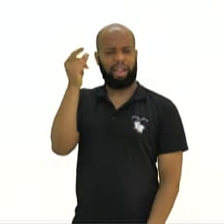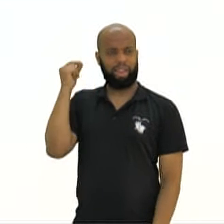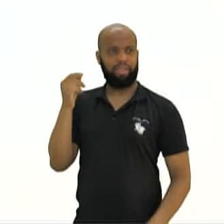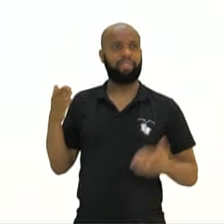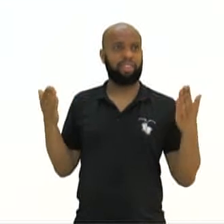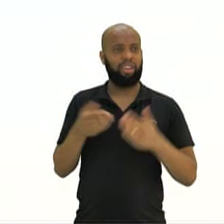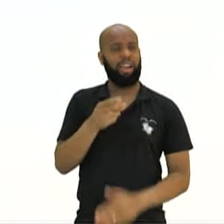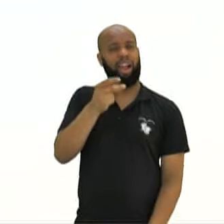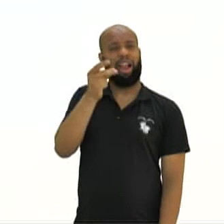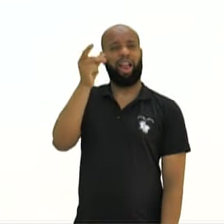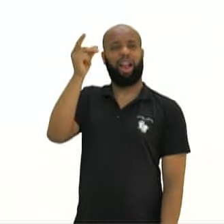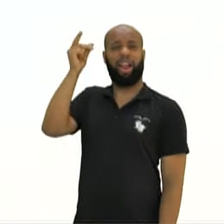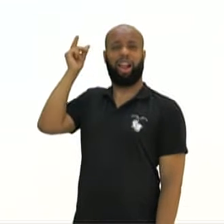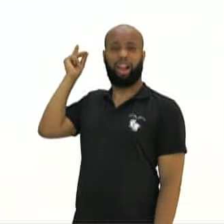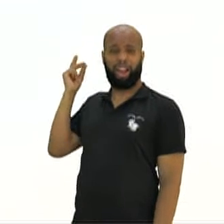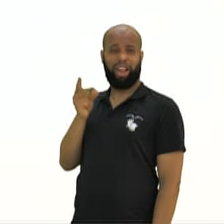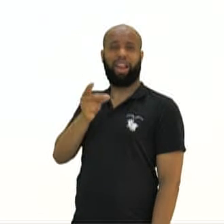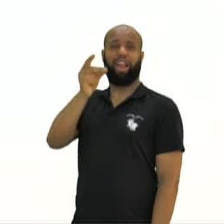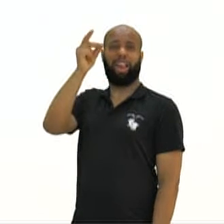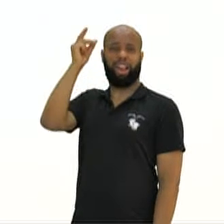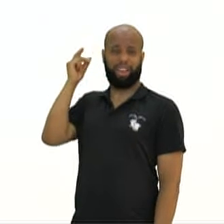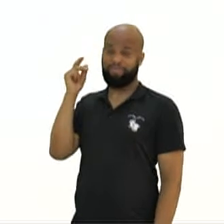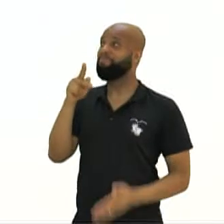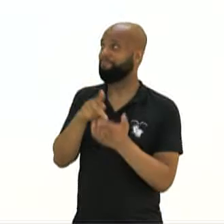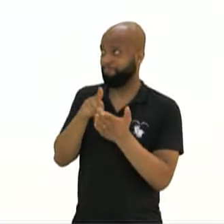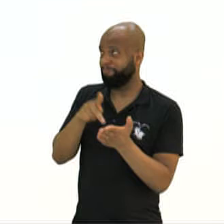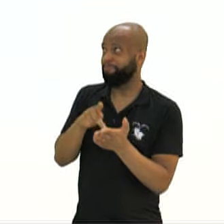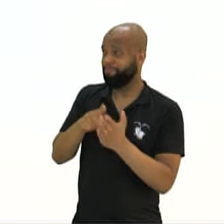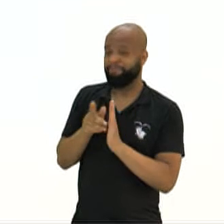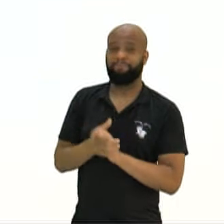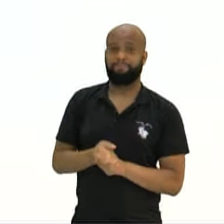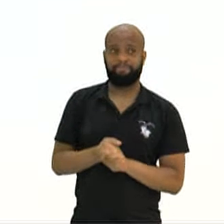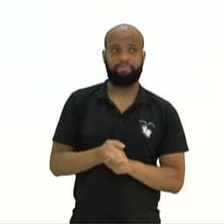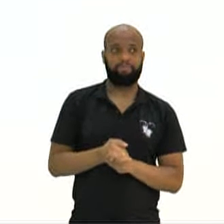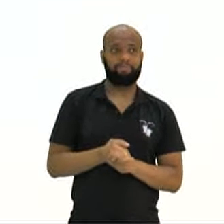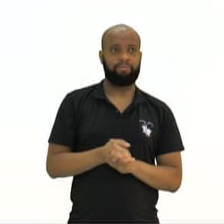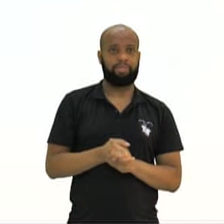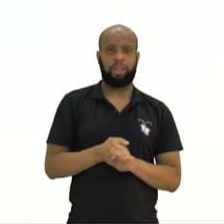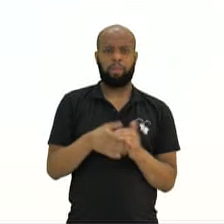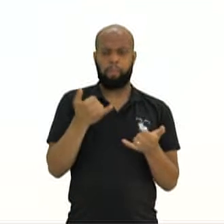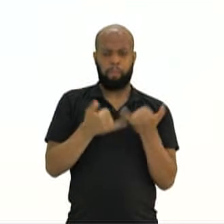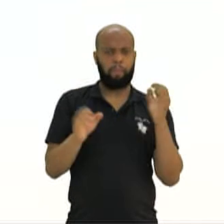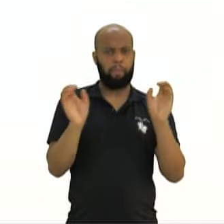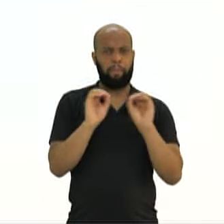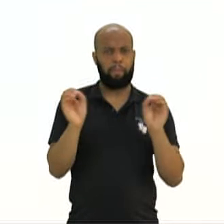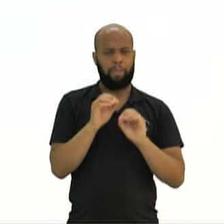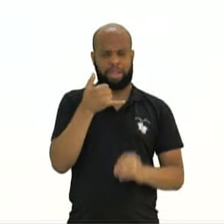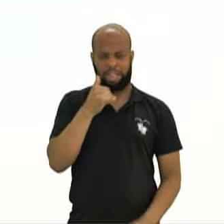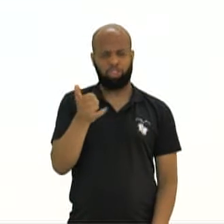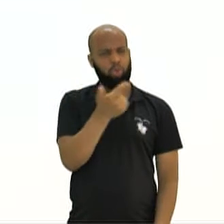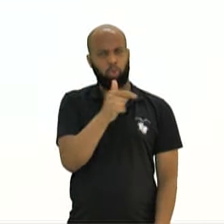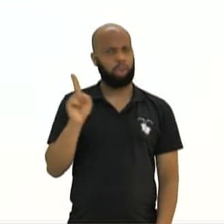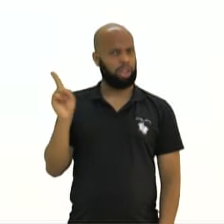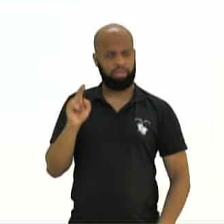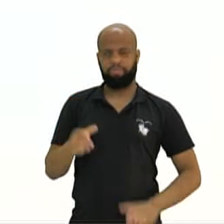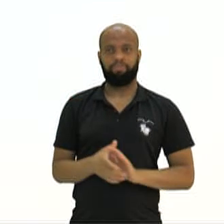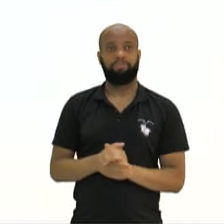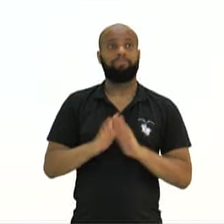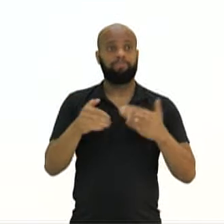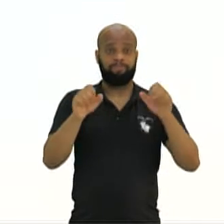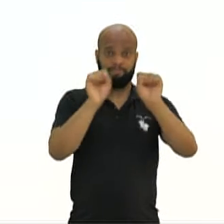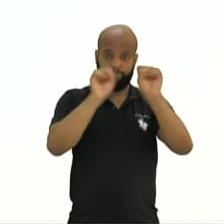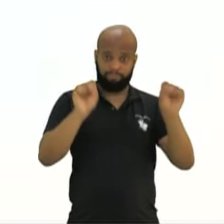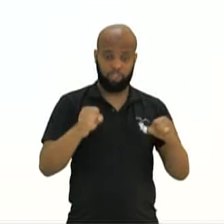essa aqui mais antiga ainda, não é mesmo, professor? Exato. E não lembra nada com energia elétrica. Então, o